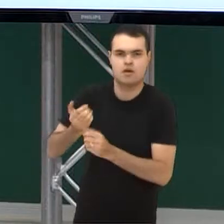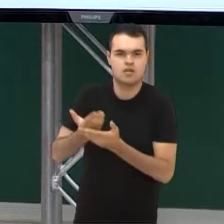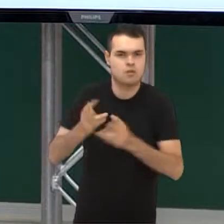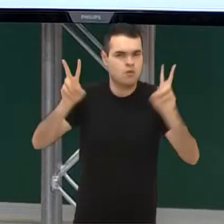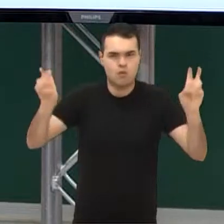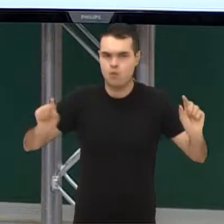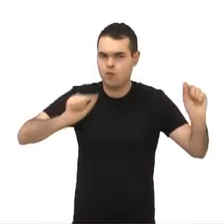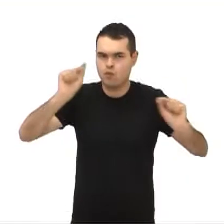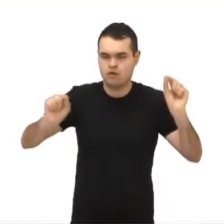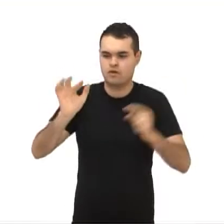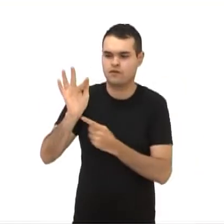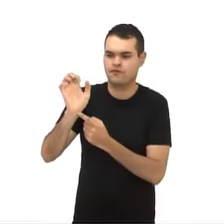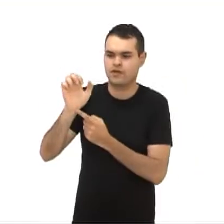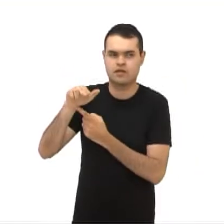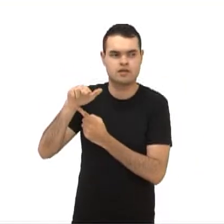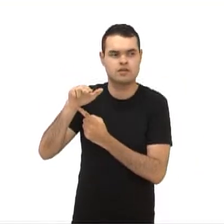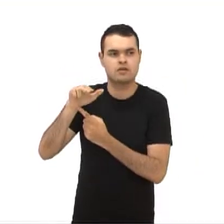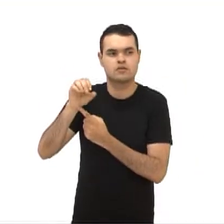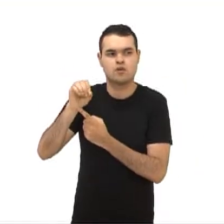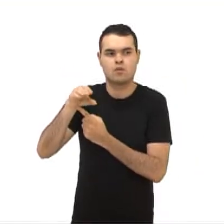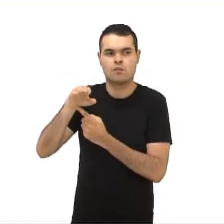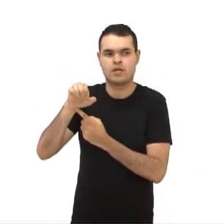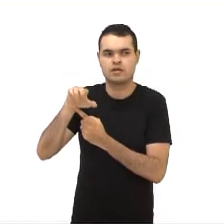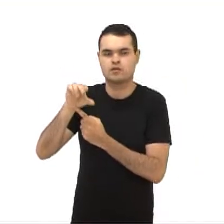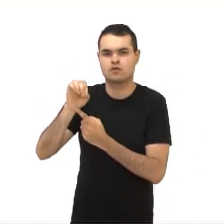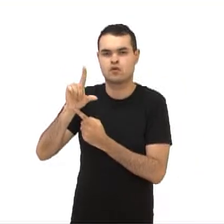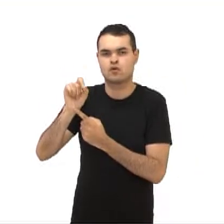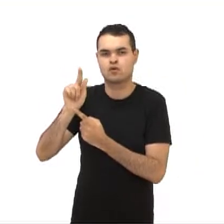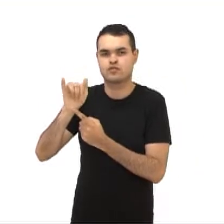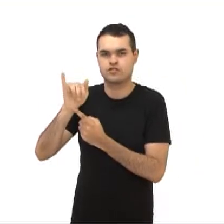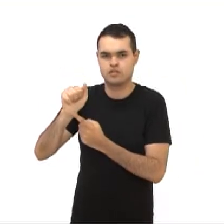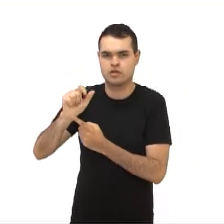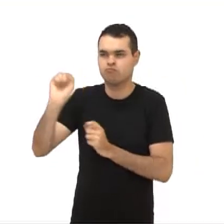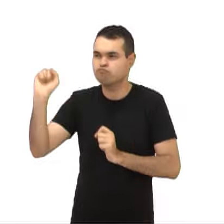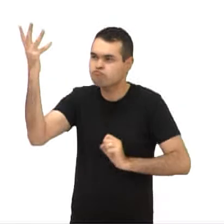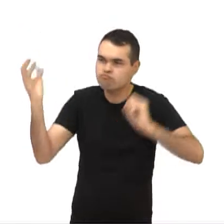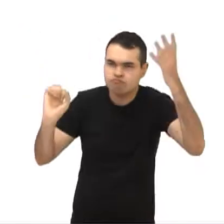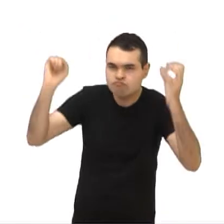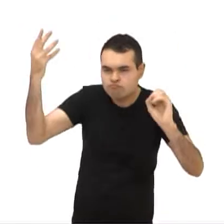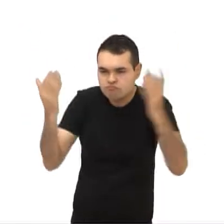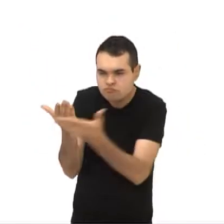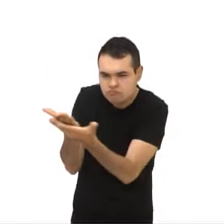hoje, que é fenomenologia e positivismo. Nossa, um trava-língua, né?